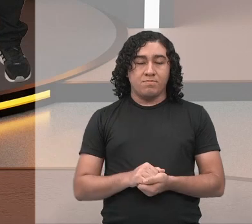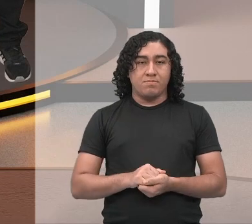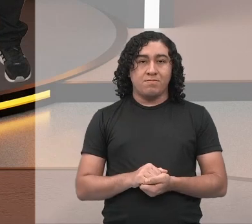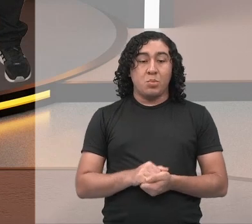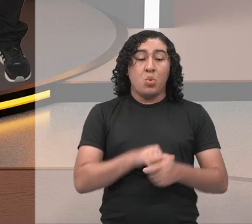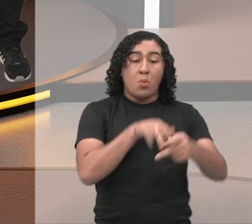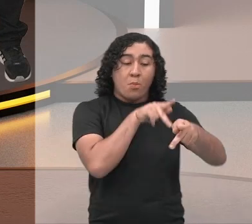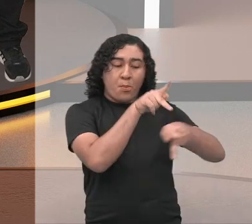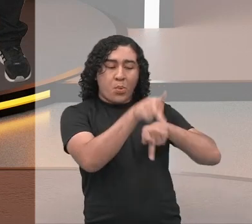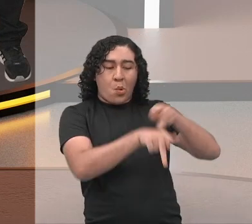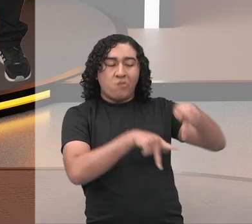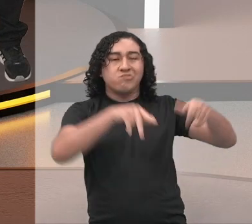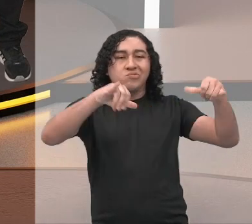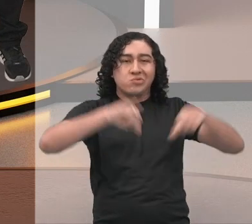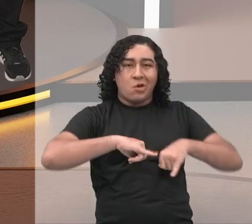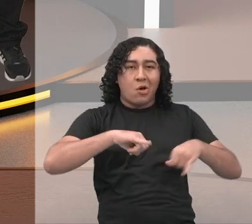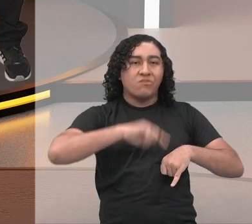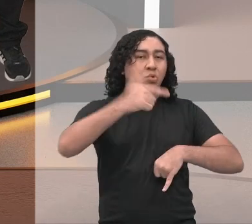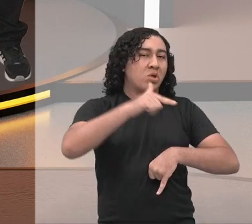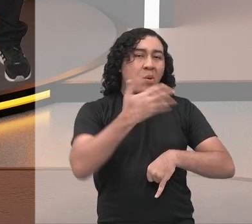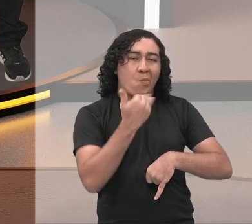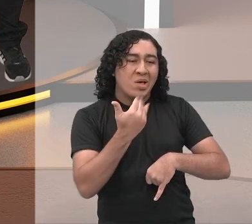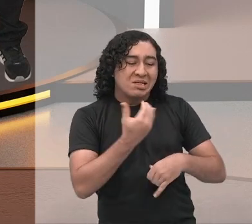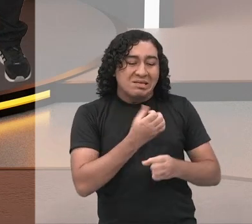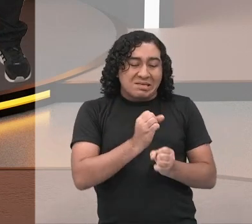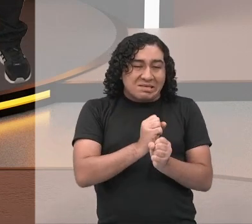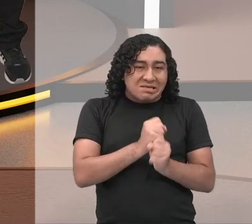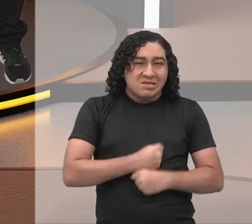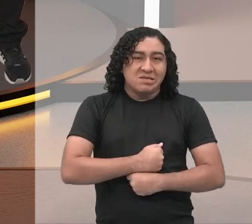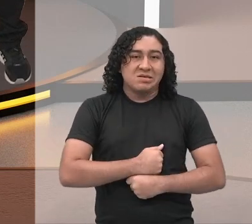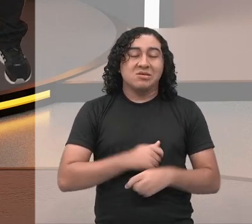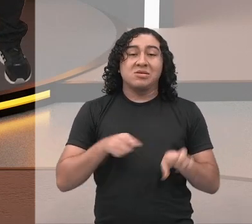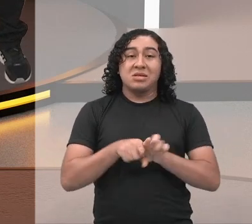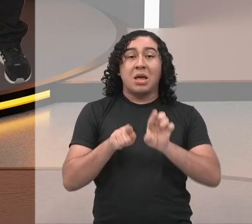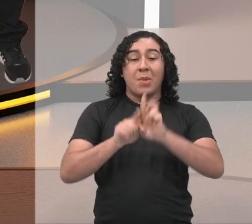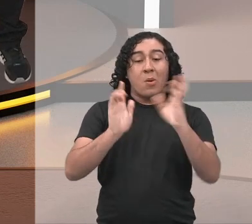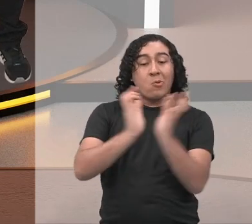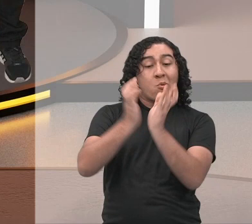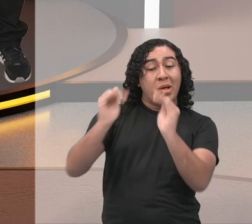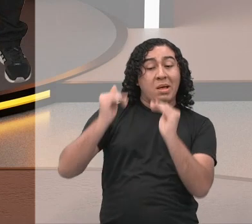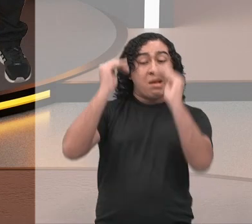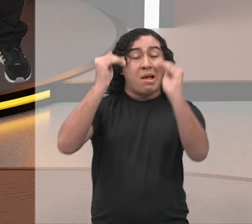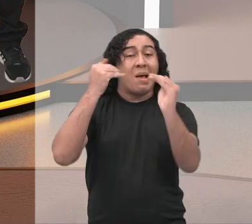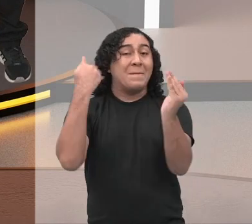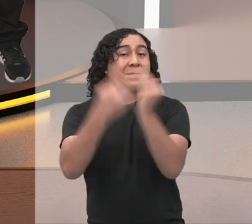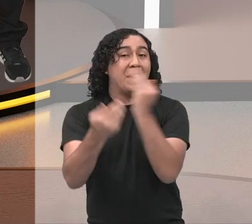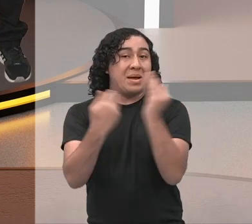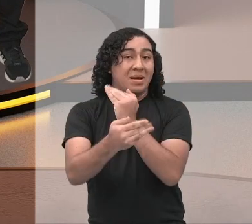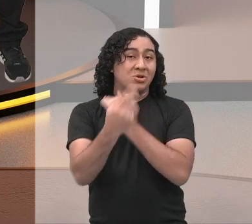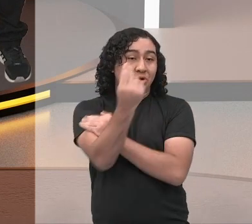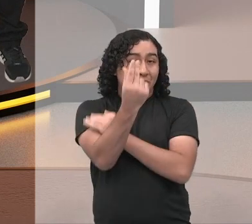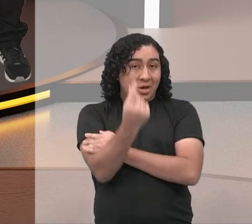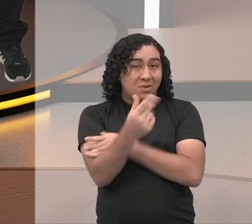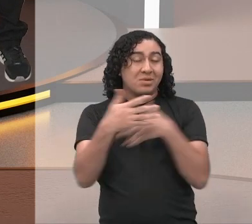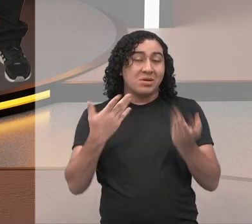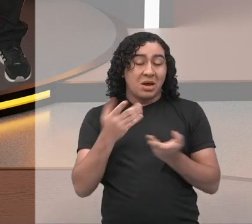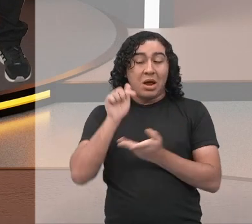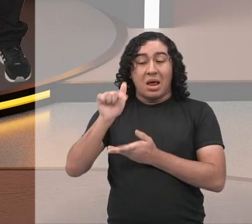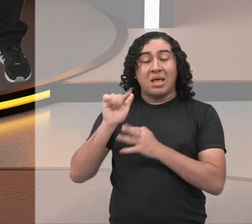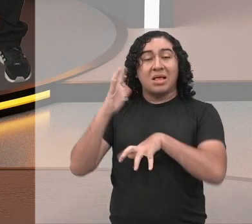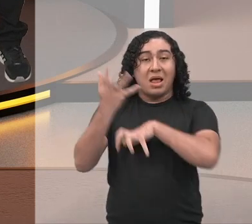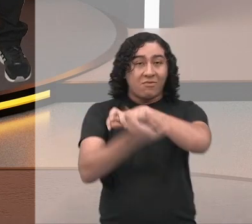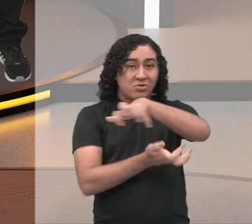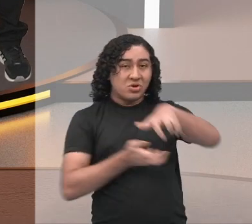sofrendo pela falta de alimento e as elites também estavam perdendo seu privilégio, a cabanagem, a princípio, gente, ela